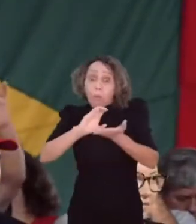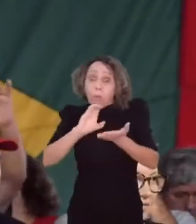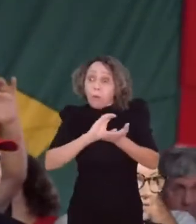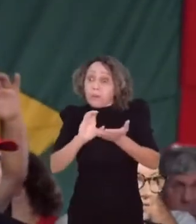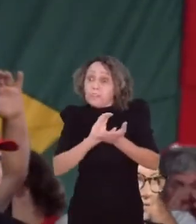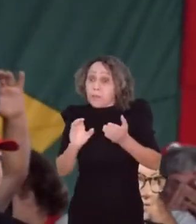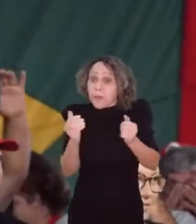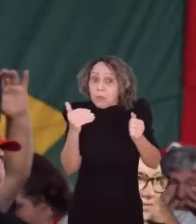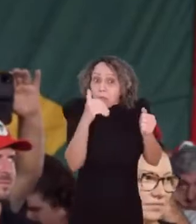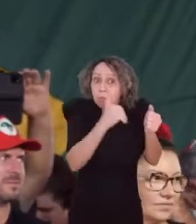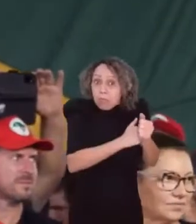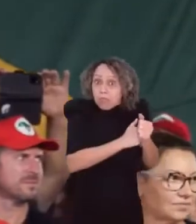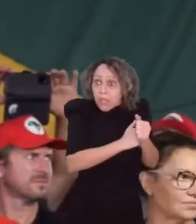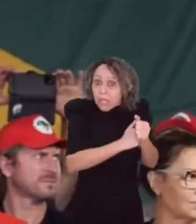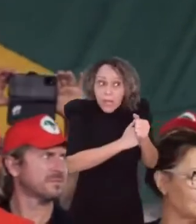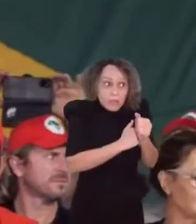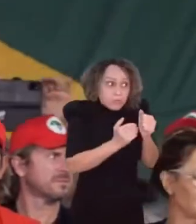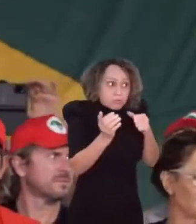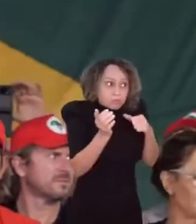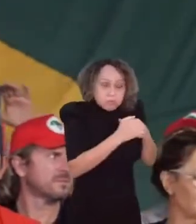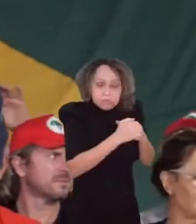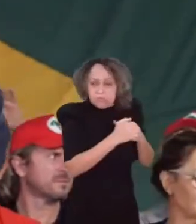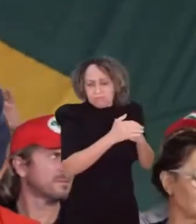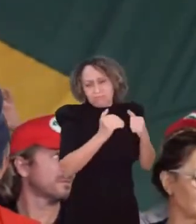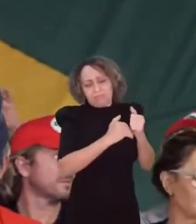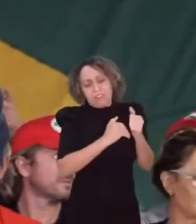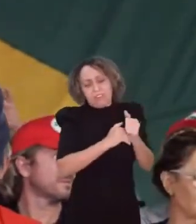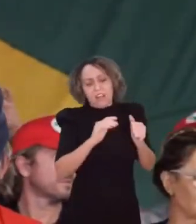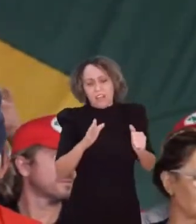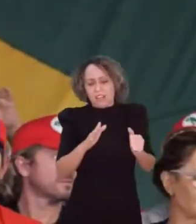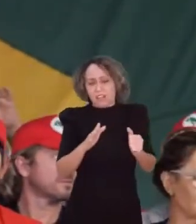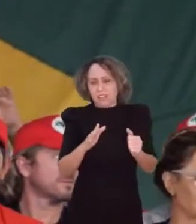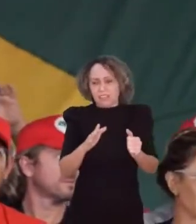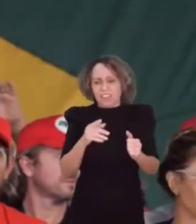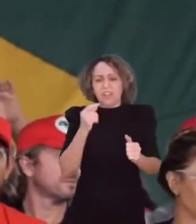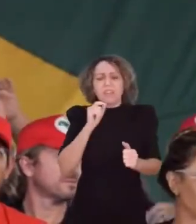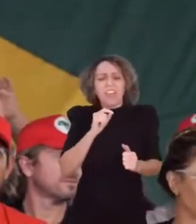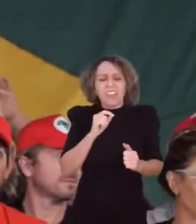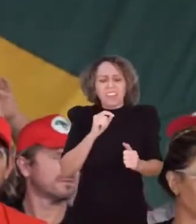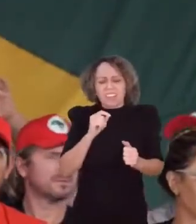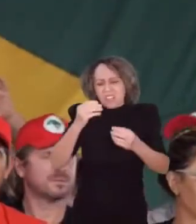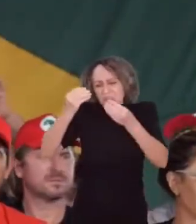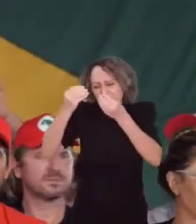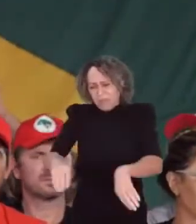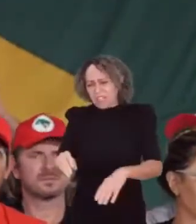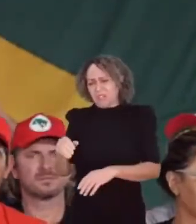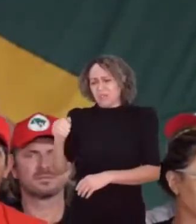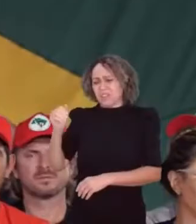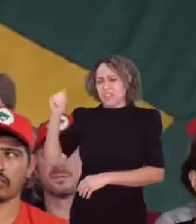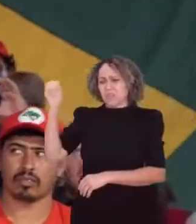ontem anunciaram, e já anunciaram uma comissão que vai criar o